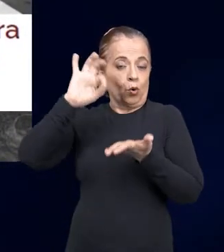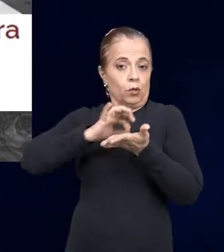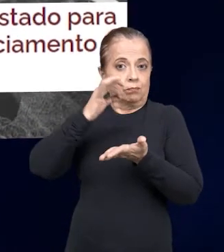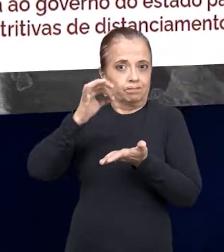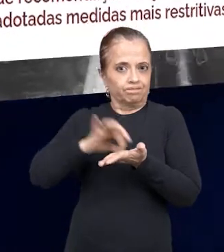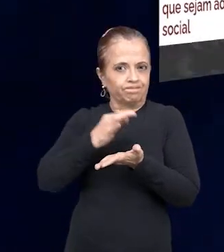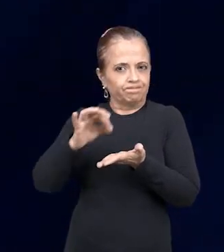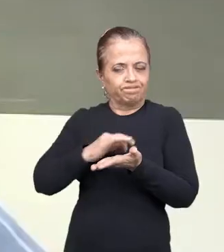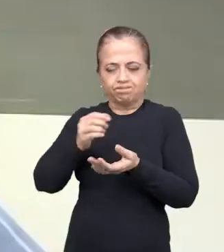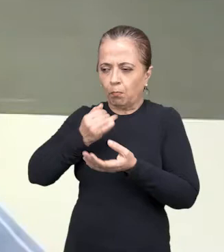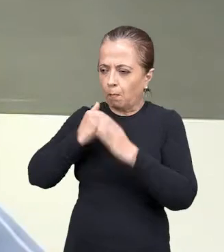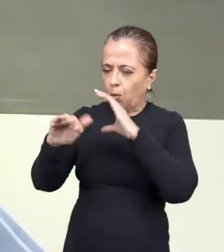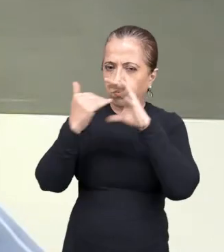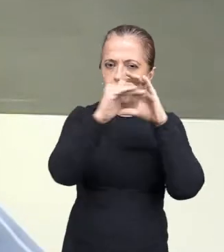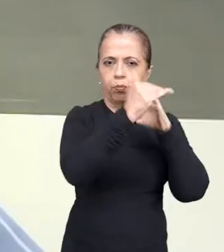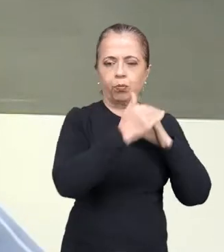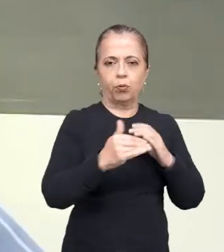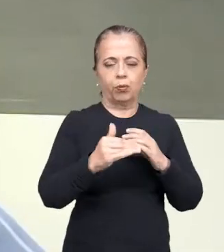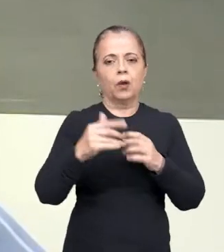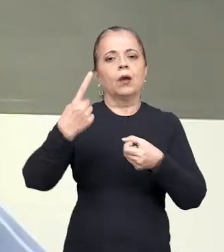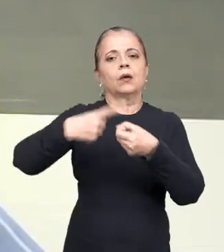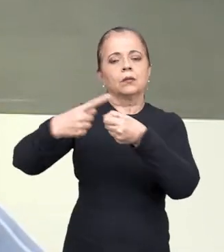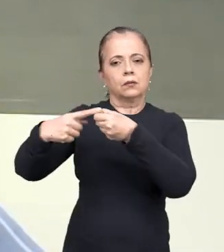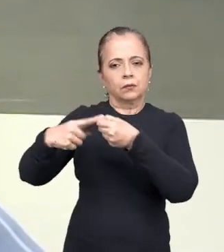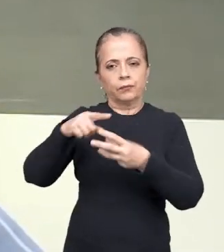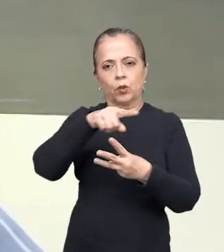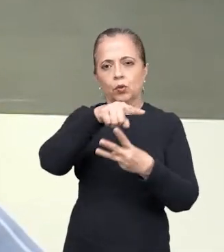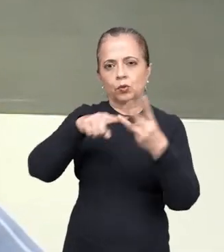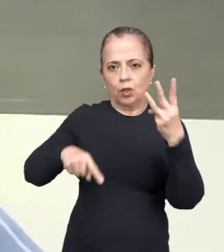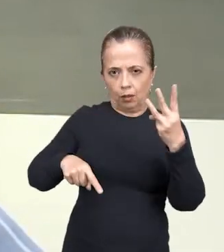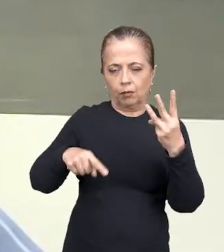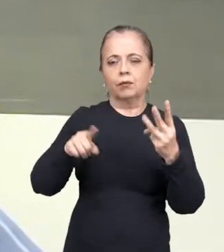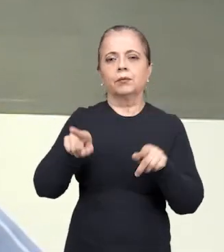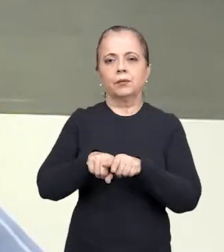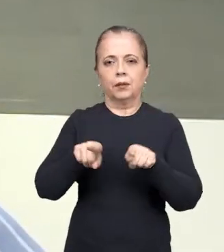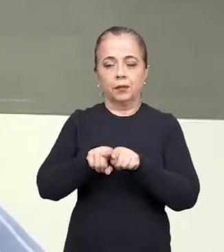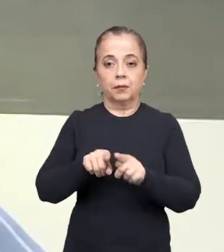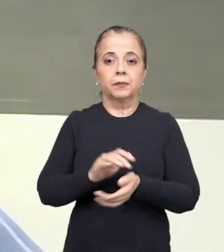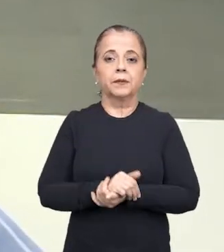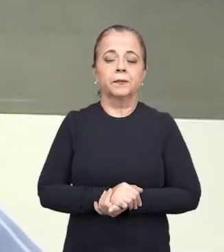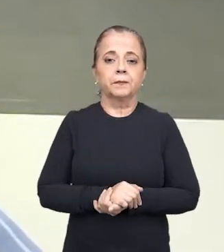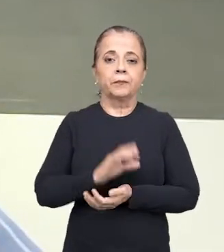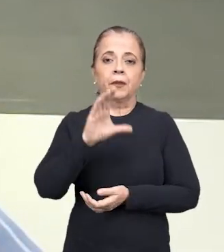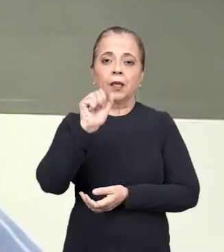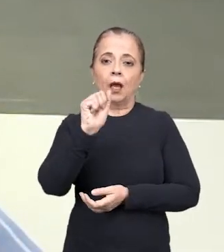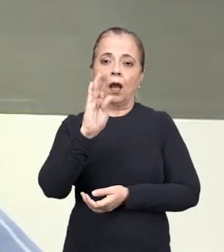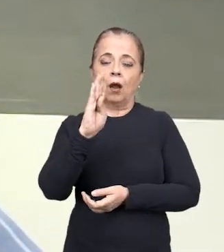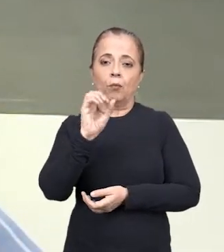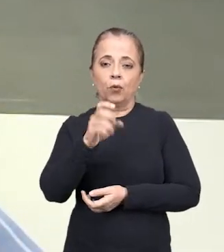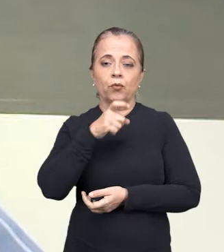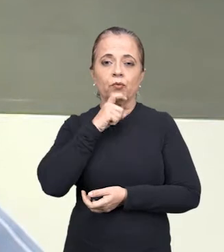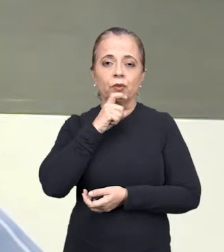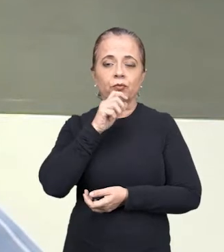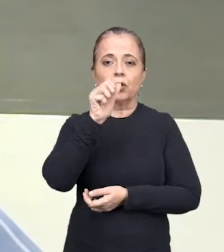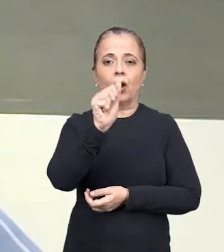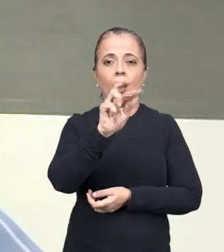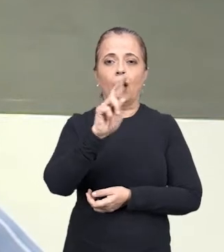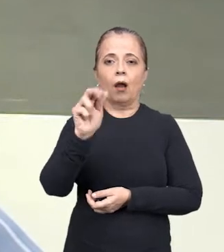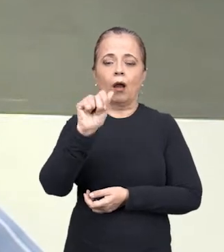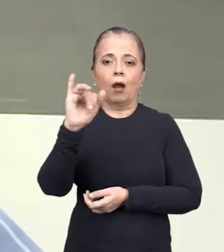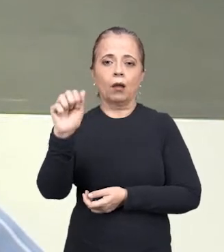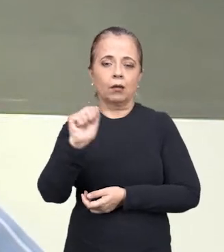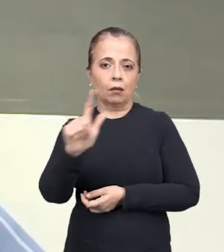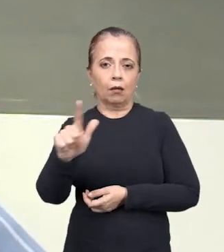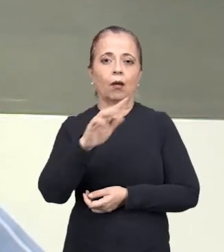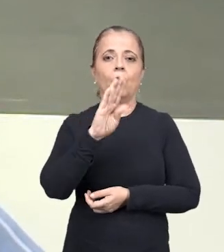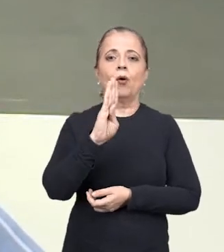promotores, como também para os municípios de Cabo Frio, Arraial e Búzios, para que eles tomassem as